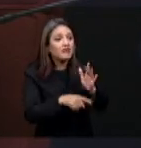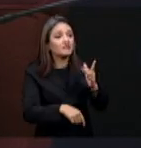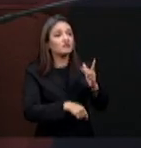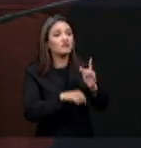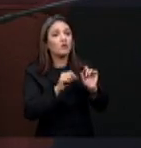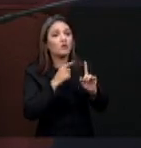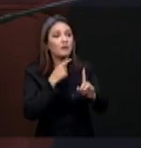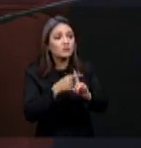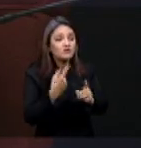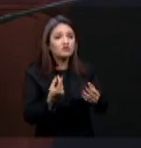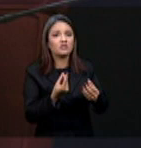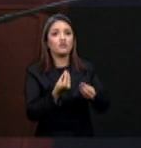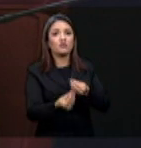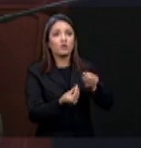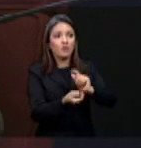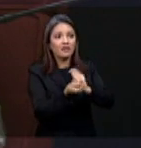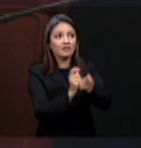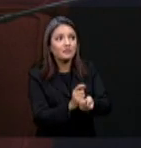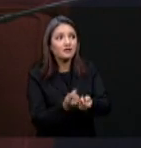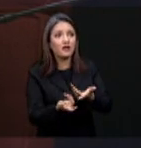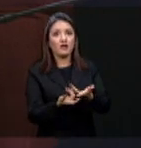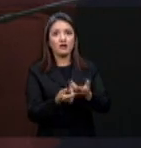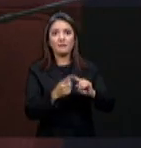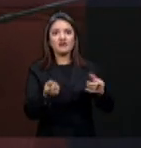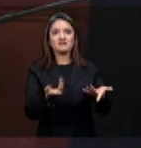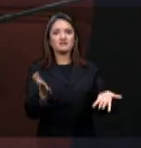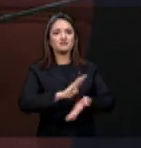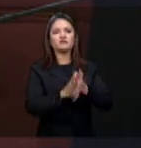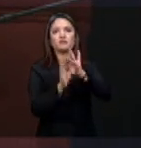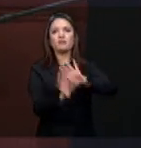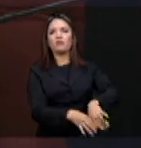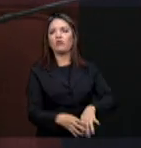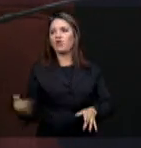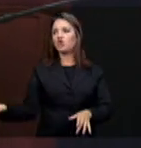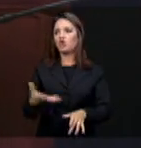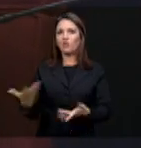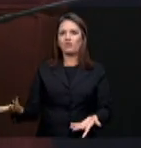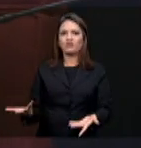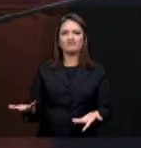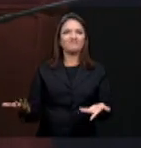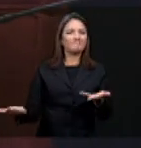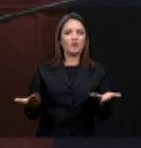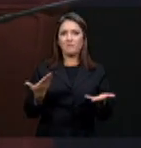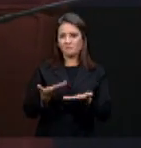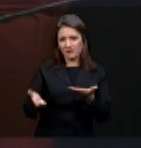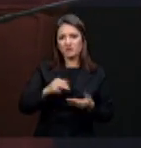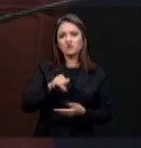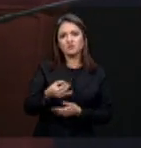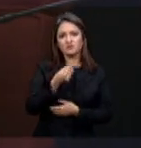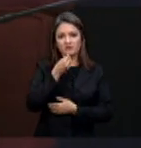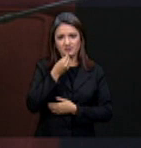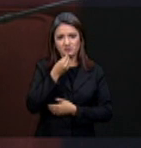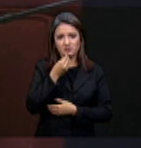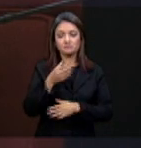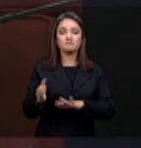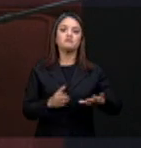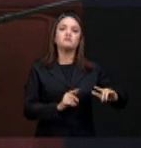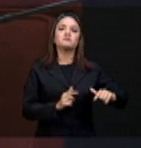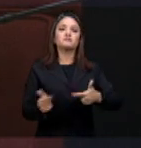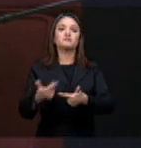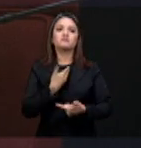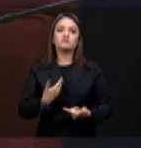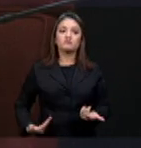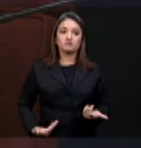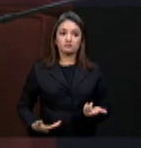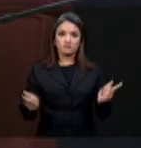não jogar fora e começar um novo e com isso a gente vai perdendo as oportunidades as políticas públicas então igual ou desigual eu